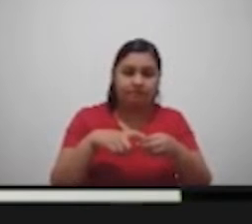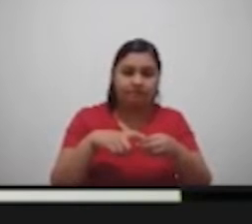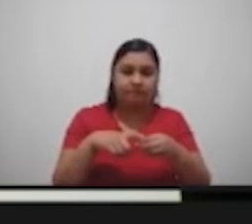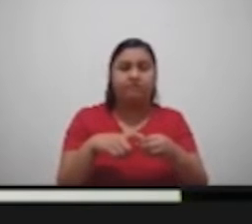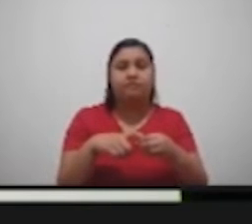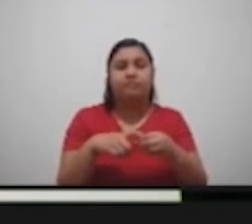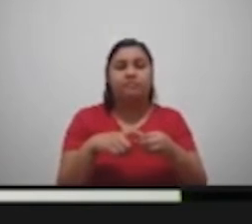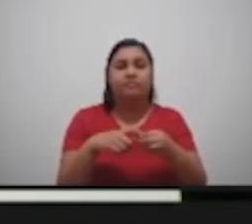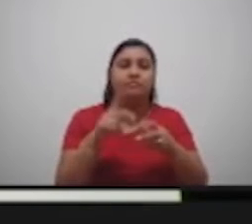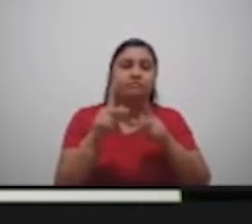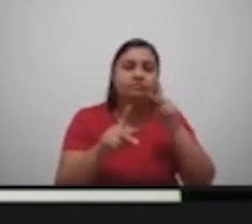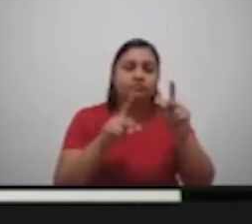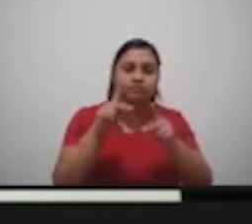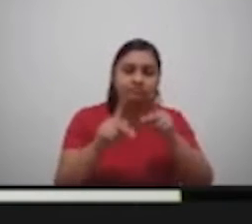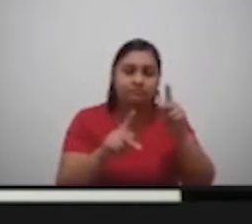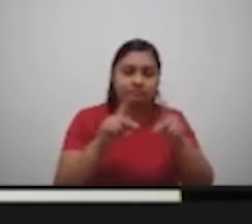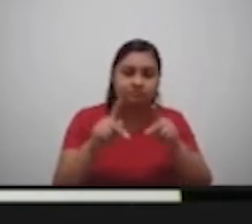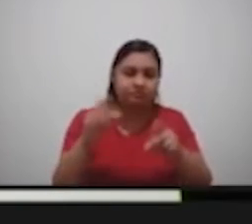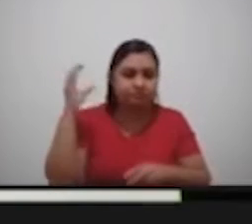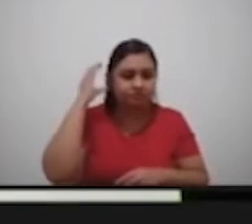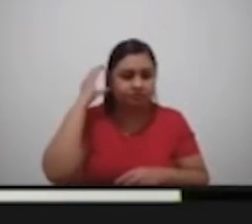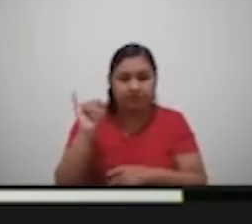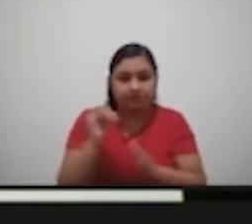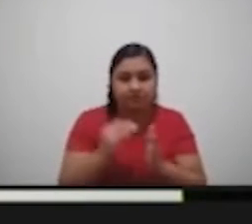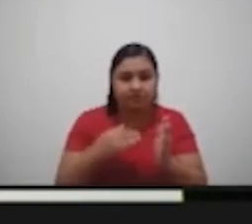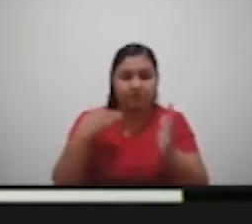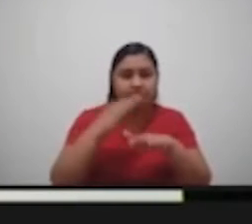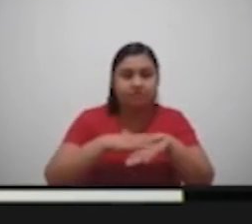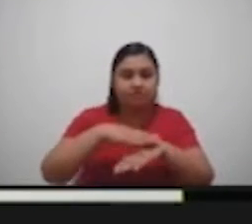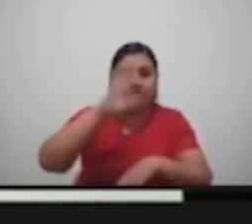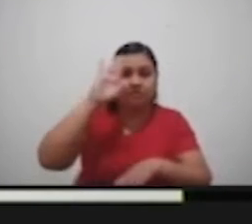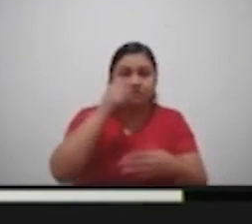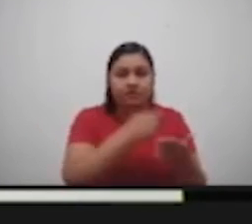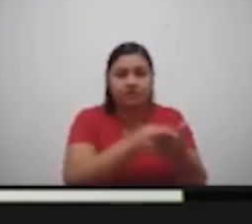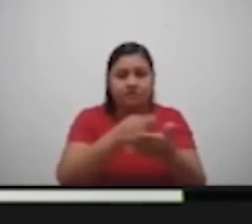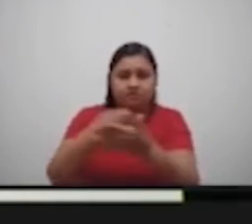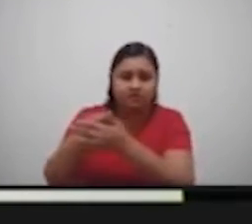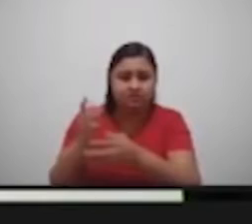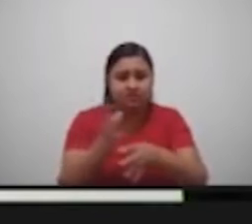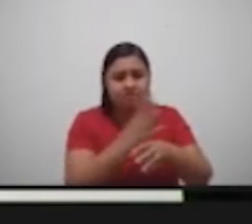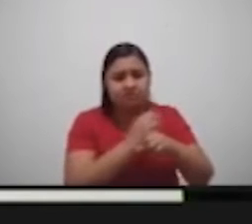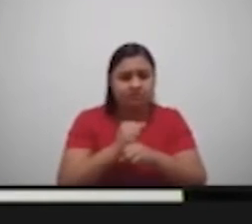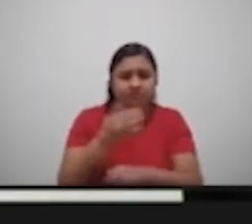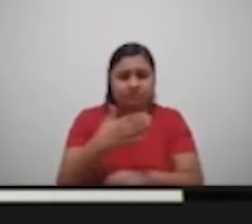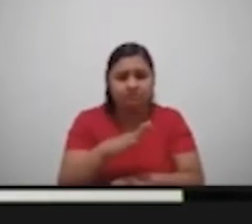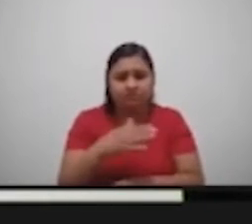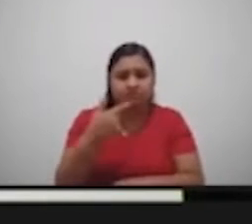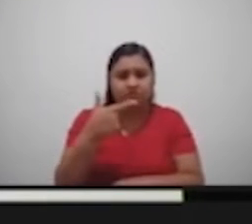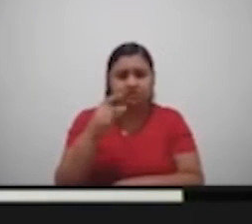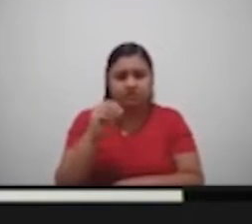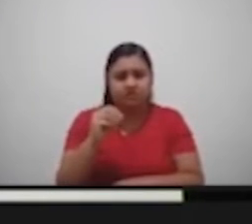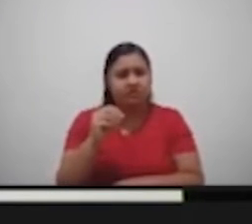cidadão brasileiro como forma de energia mais barata. Essa é a luta. E essa luta, para que os senhores tenham